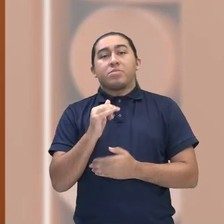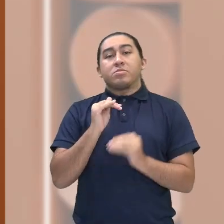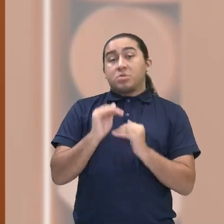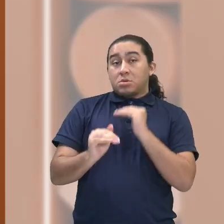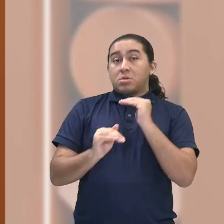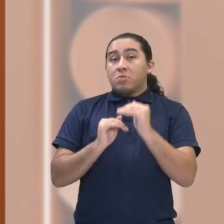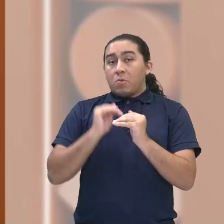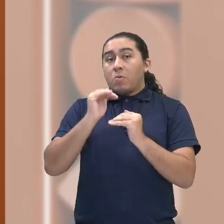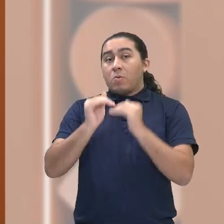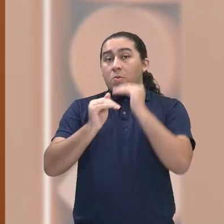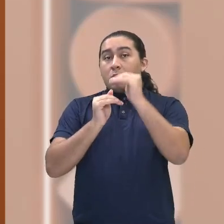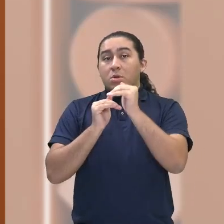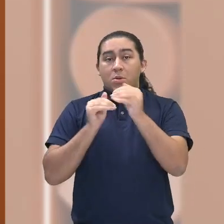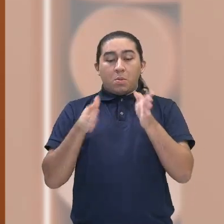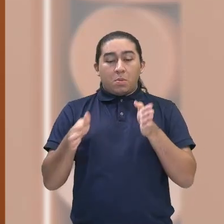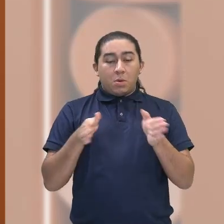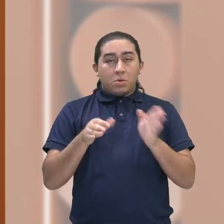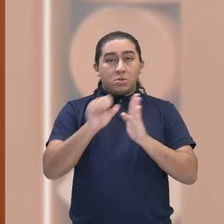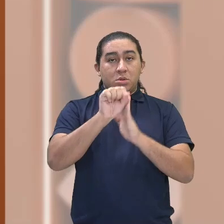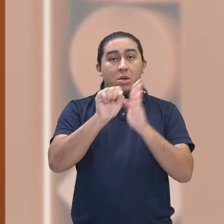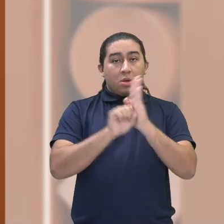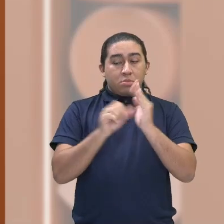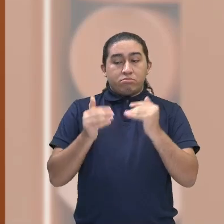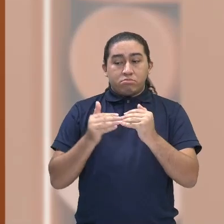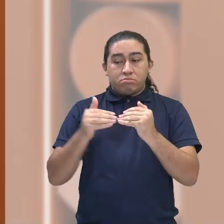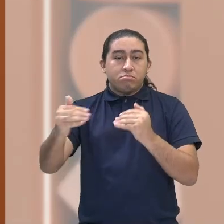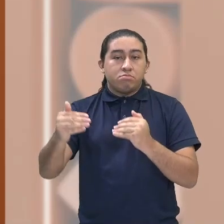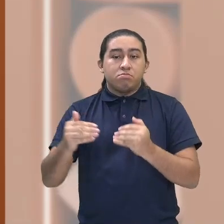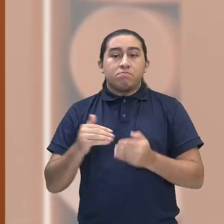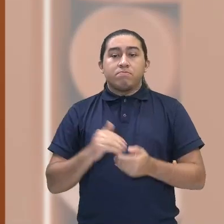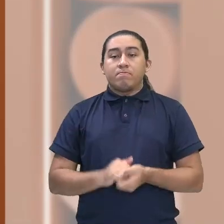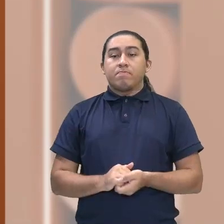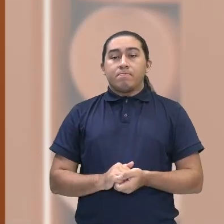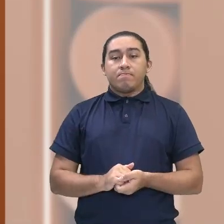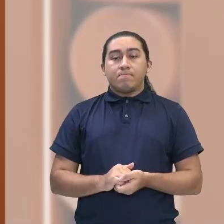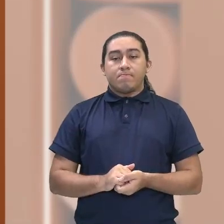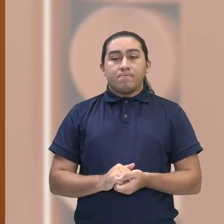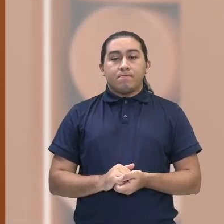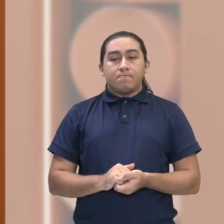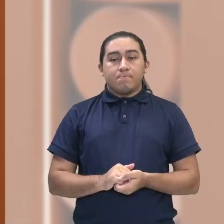desenvolvida durante os séculos da história. Então,